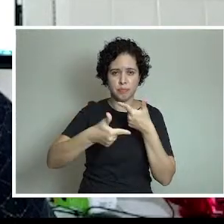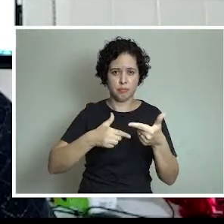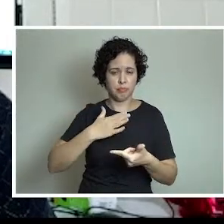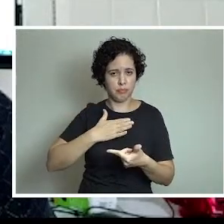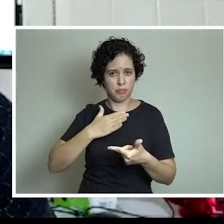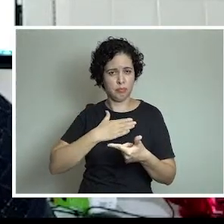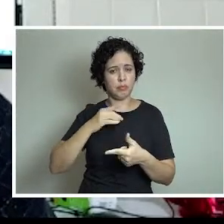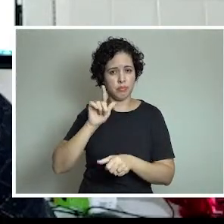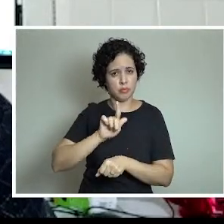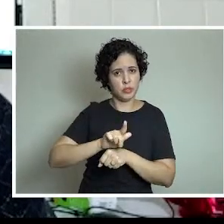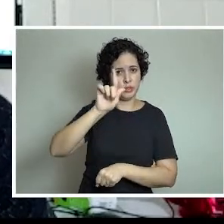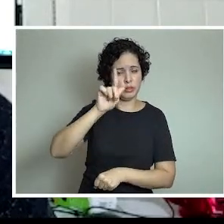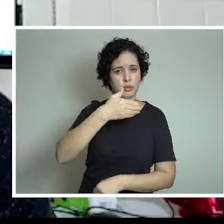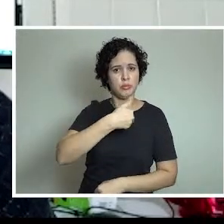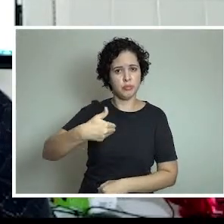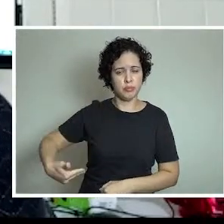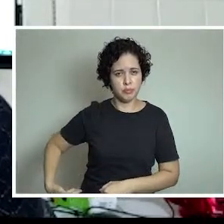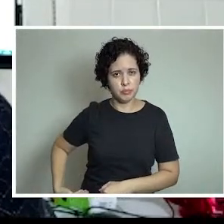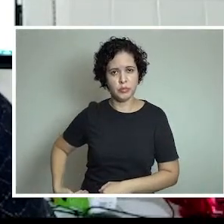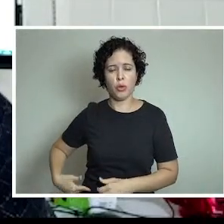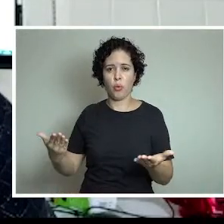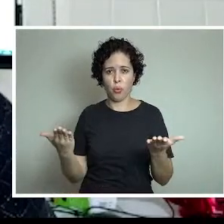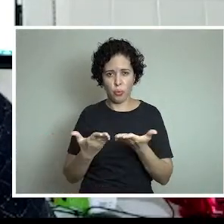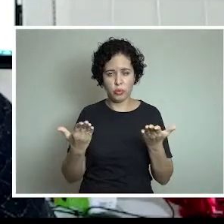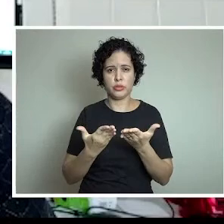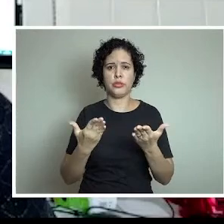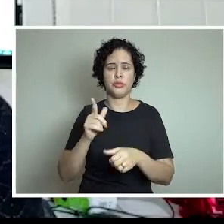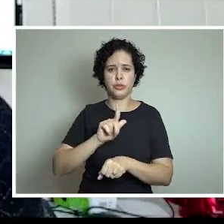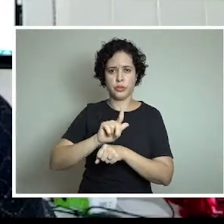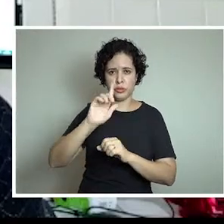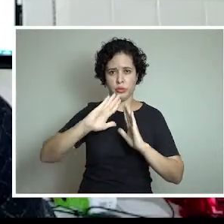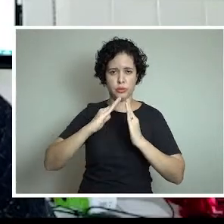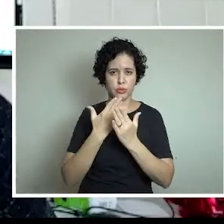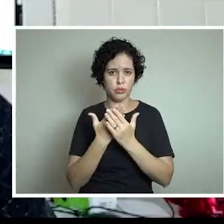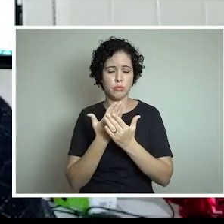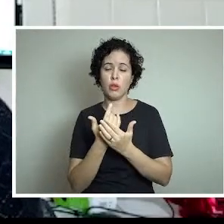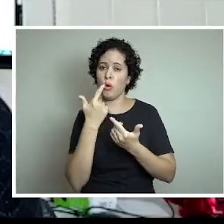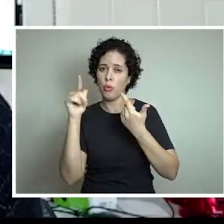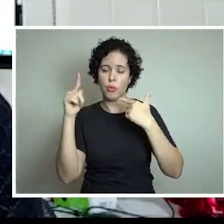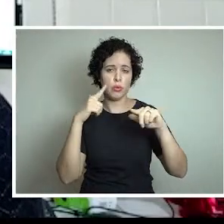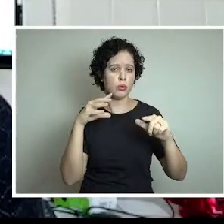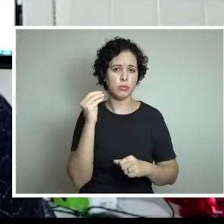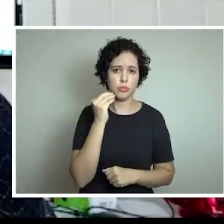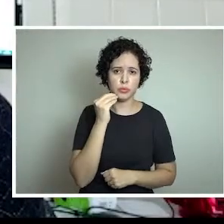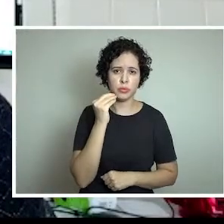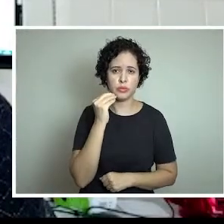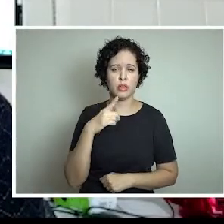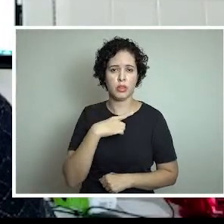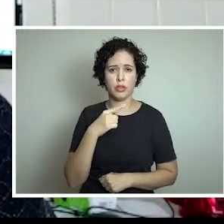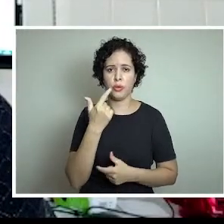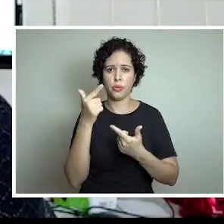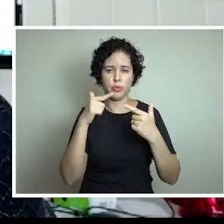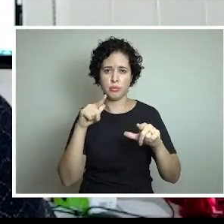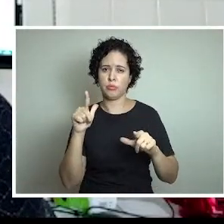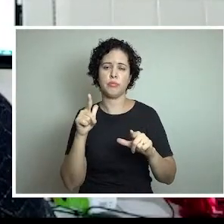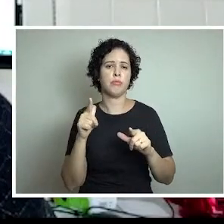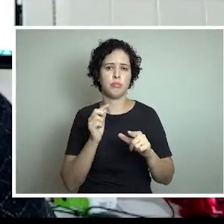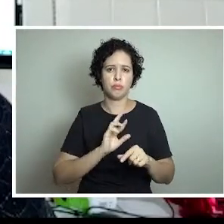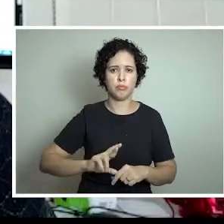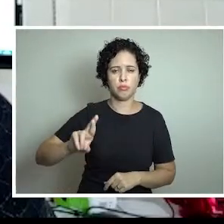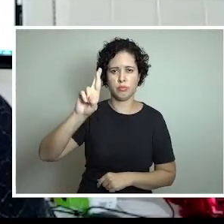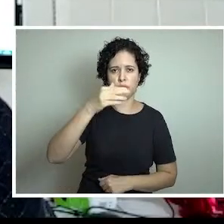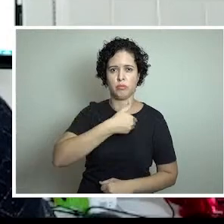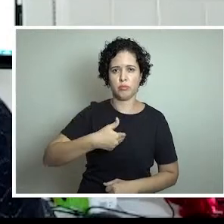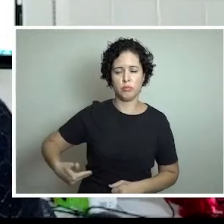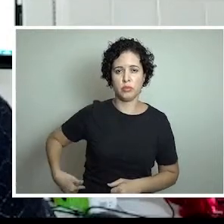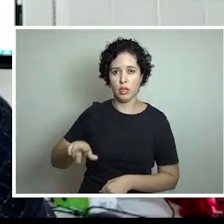função enquanto gestor público. Hoje, enquanto gestor escolar, em outras oportunidades, já estive em demais cargos públicos, ao qual